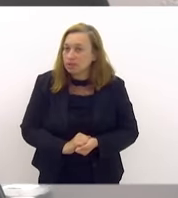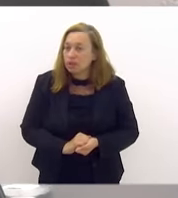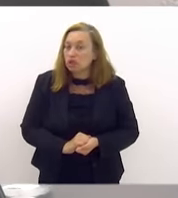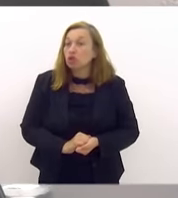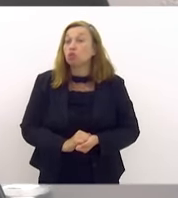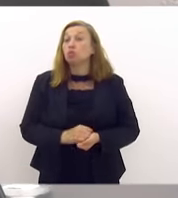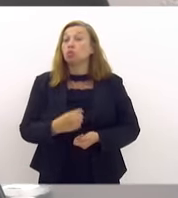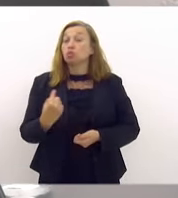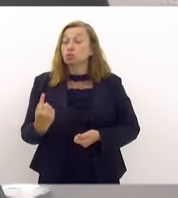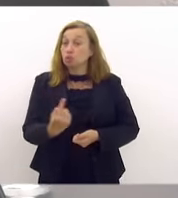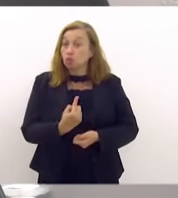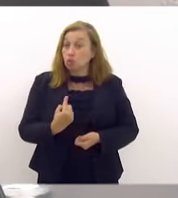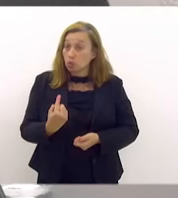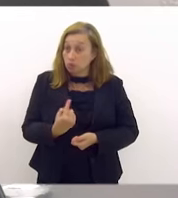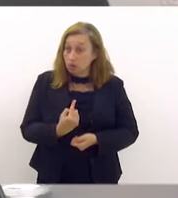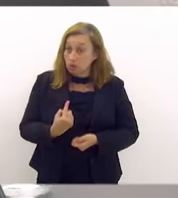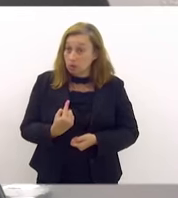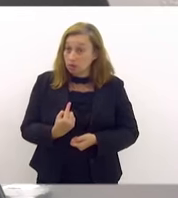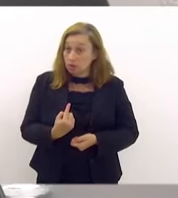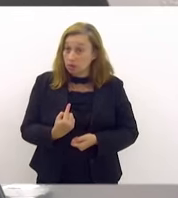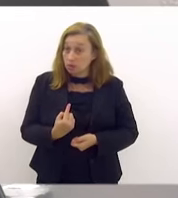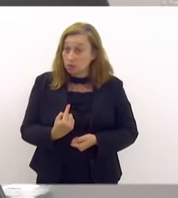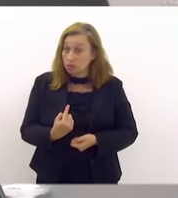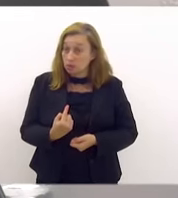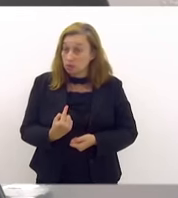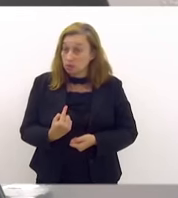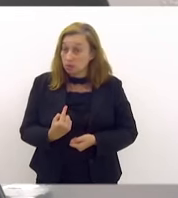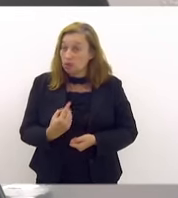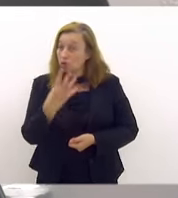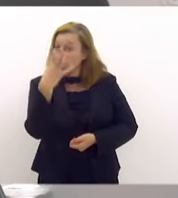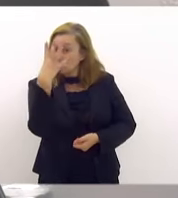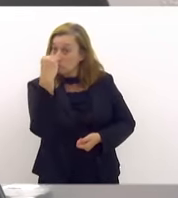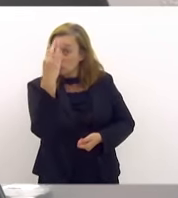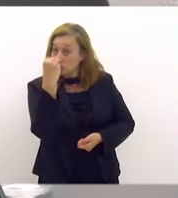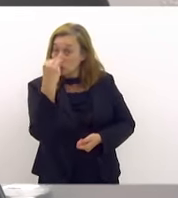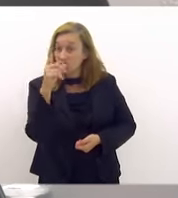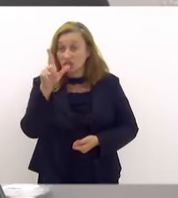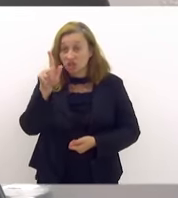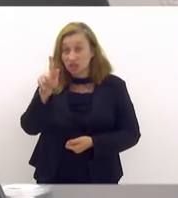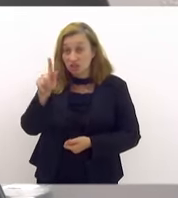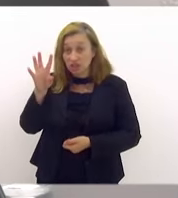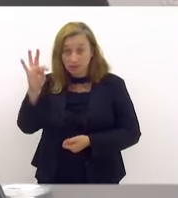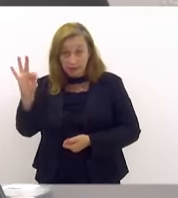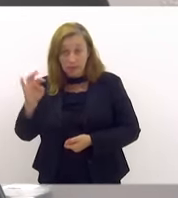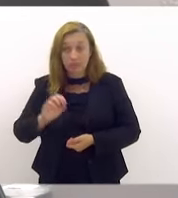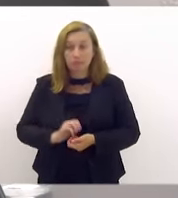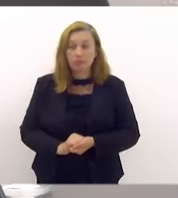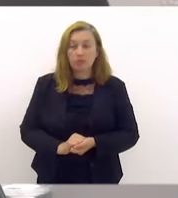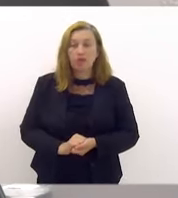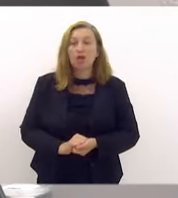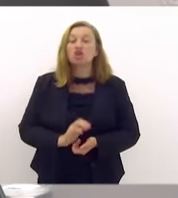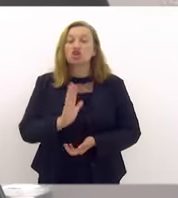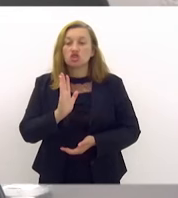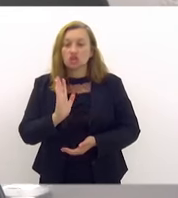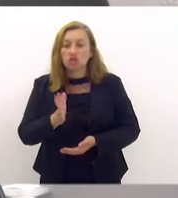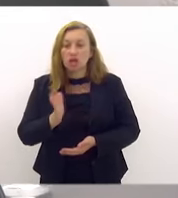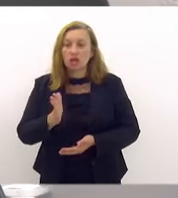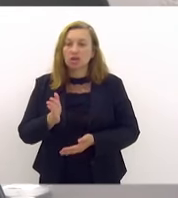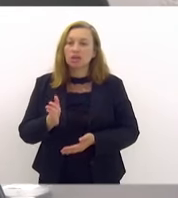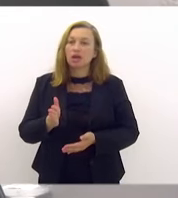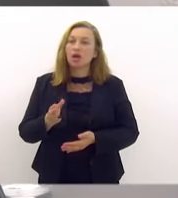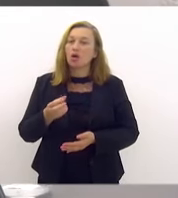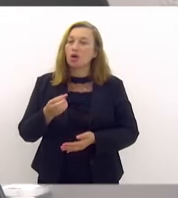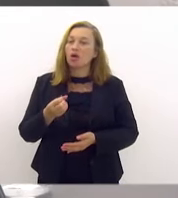estamos atualmente com um GT de reconhecimento fotográfico eh ele já está em andamento há algum